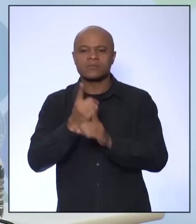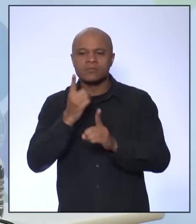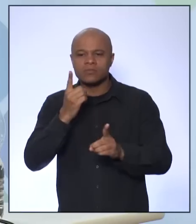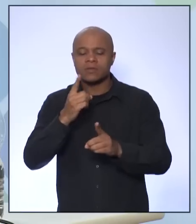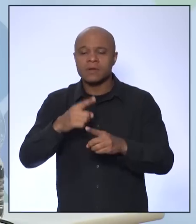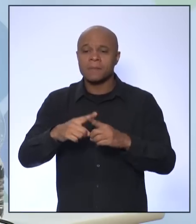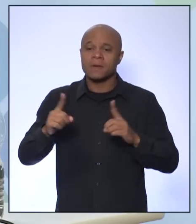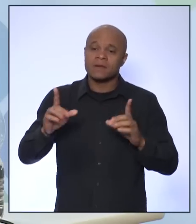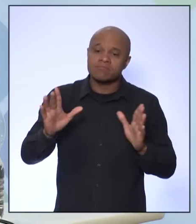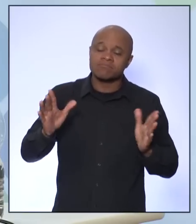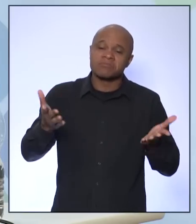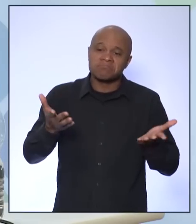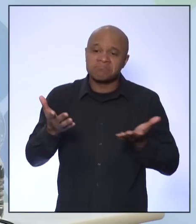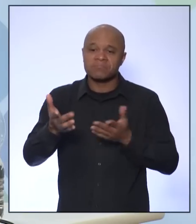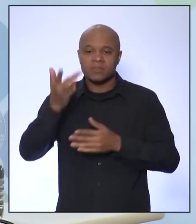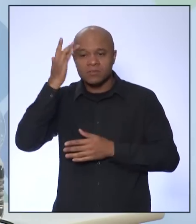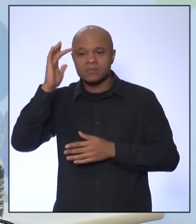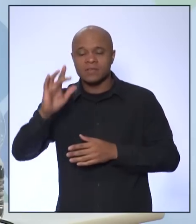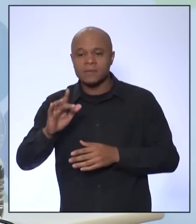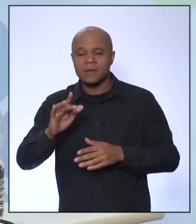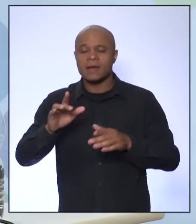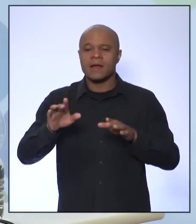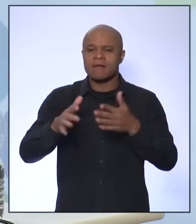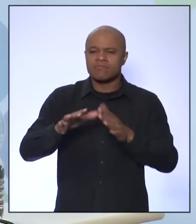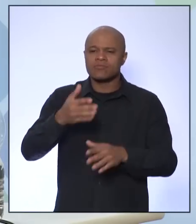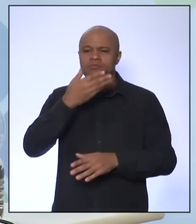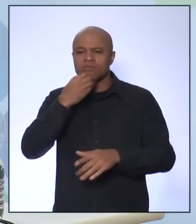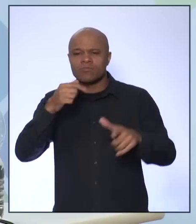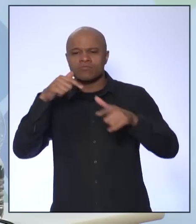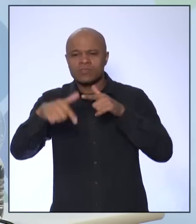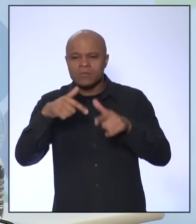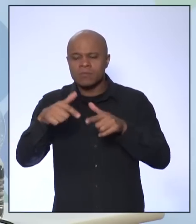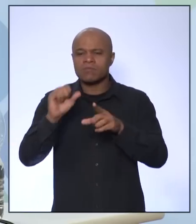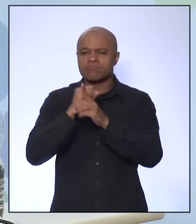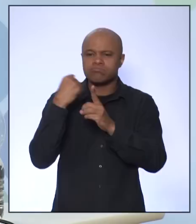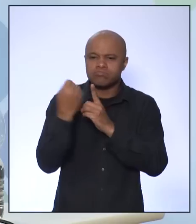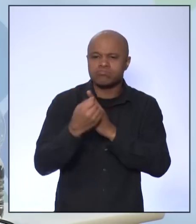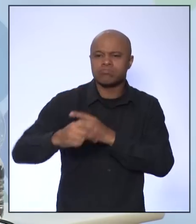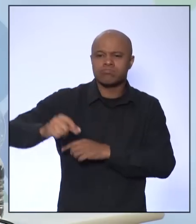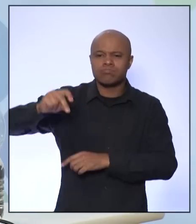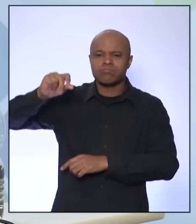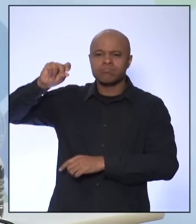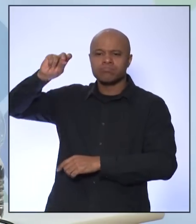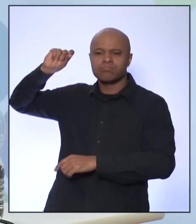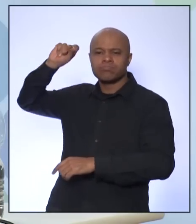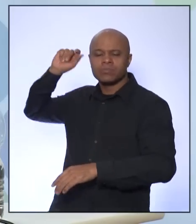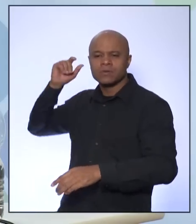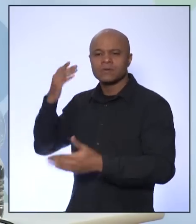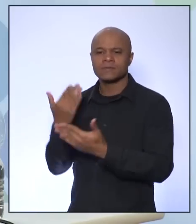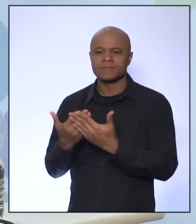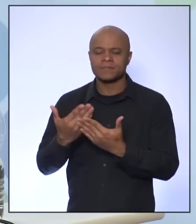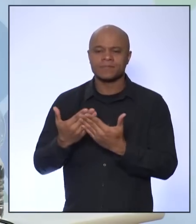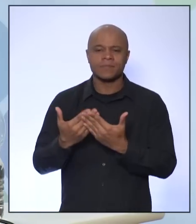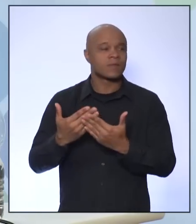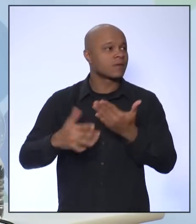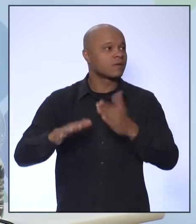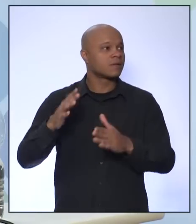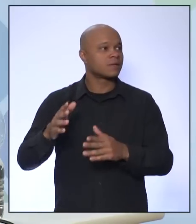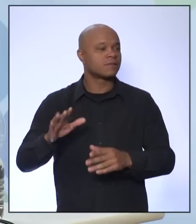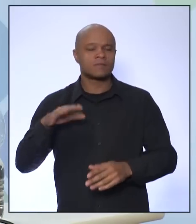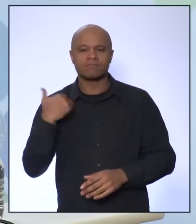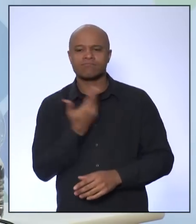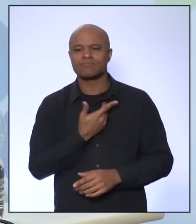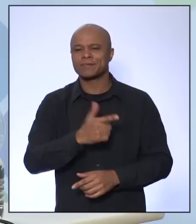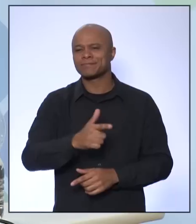gente encontra, enfim, principalmente os arqueólogos que estudam essas sociedades muito antigas, coisas que a gente não tem muita informação